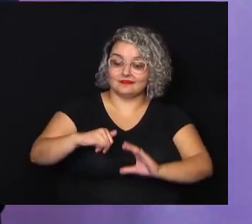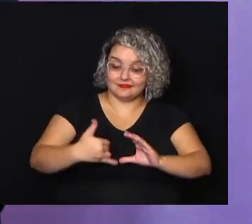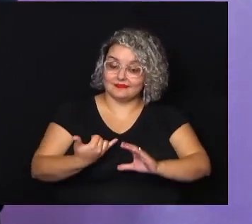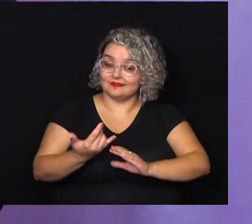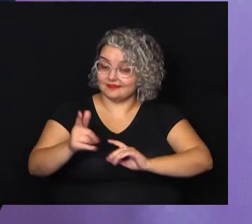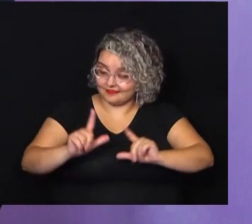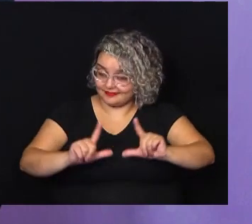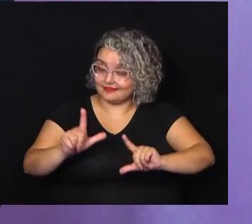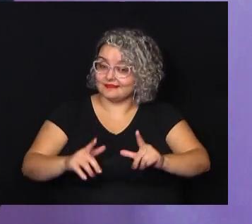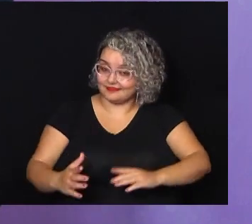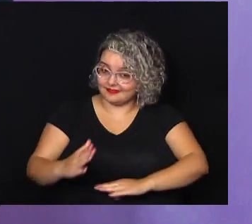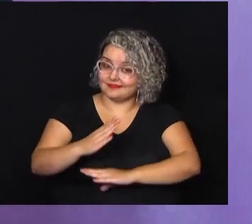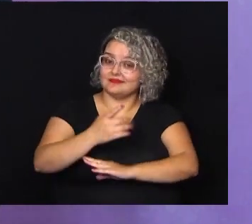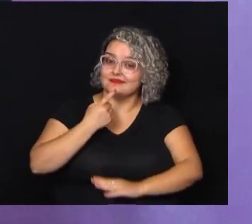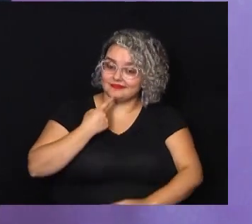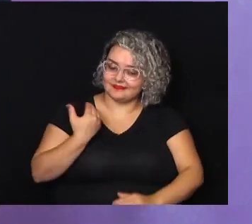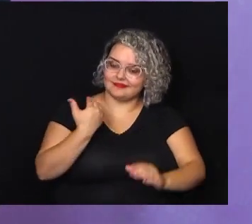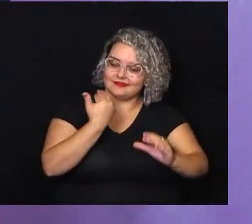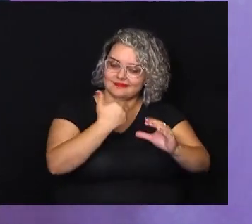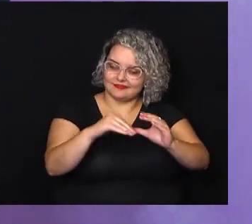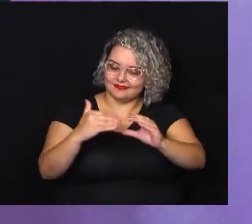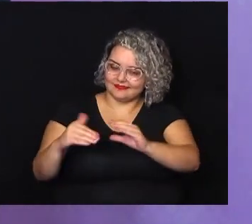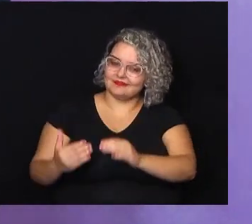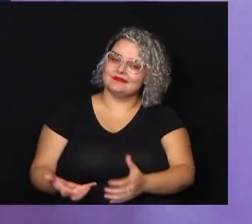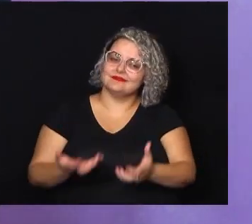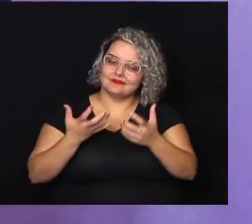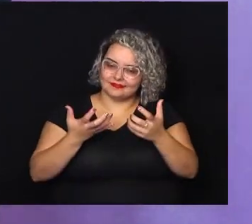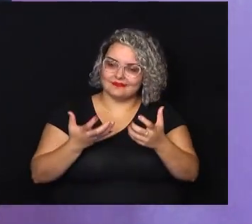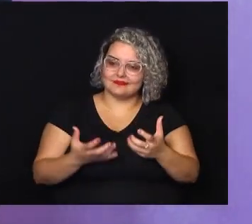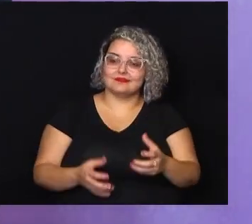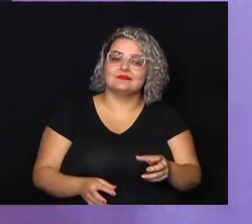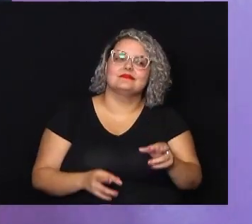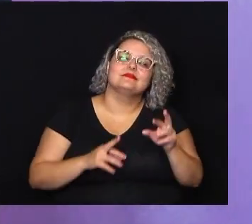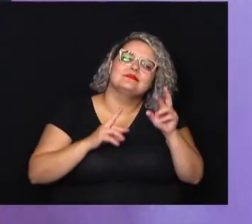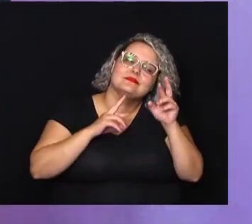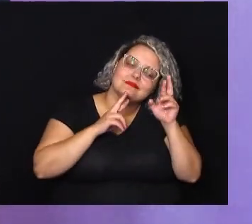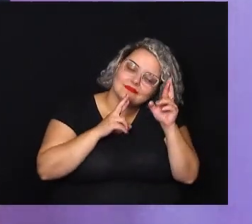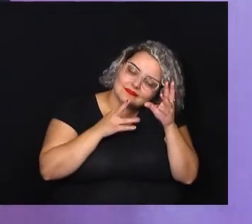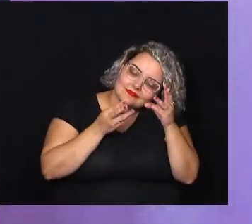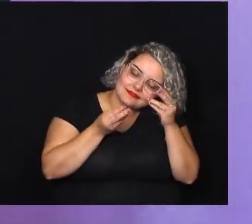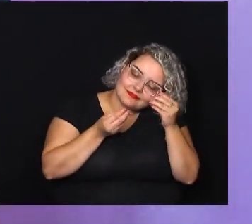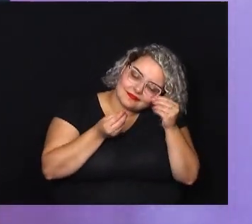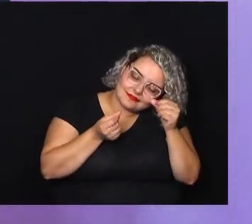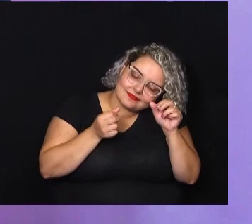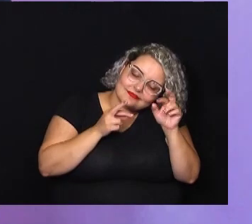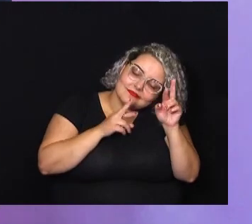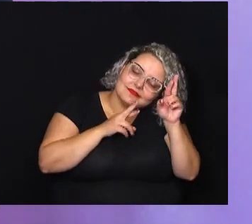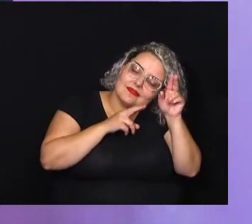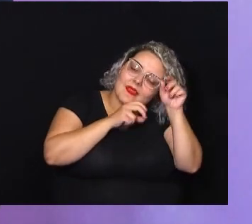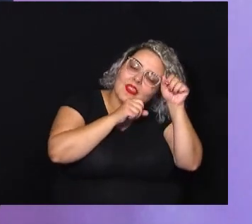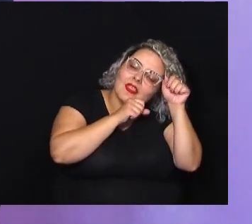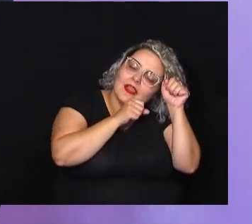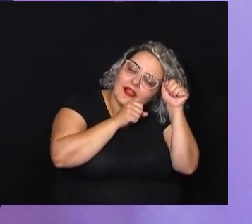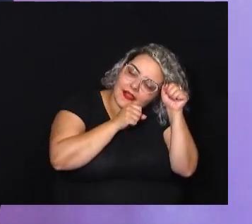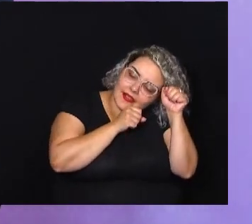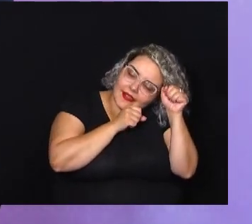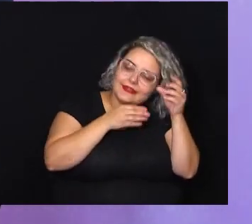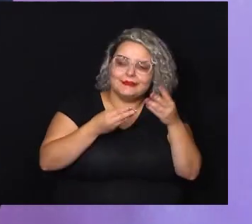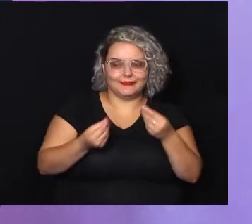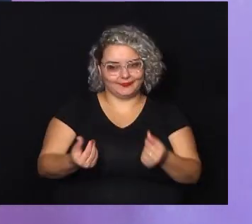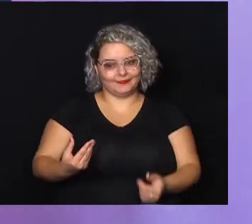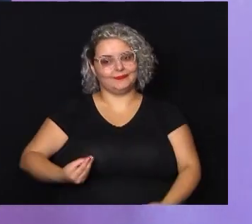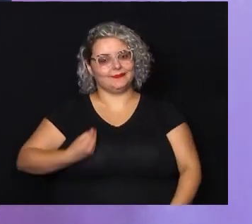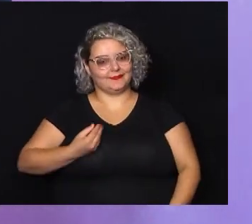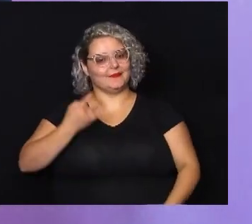É muito fácil, vai lá no YouTube, então, da TV Câmara Campinas e manda para quem você quiser, porque sono, qualidade do